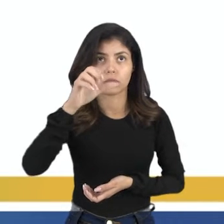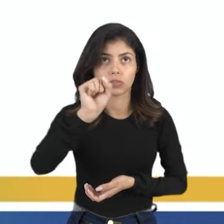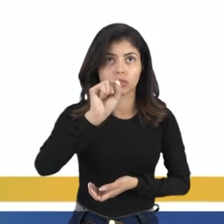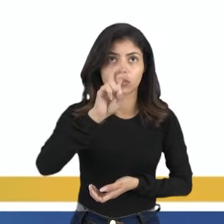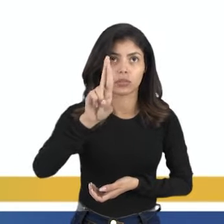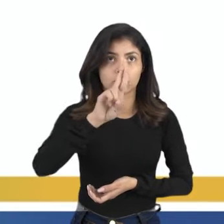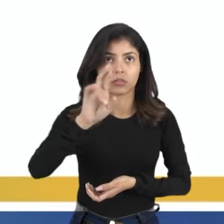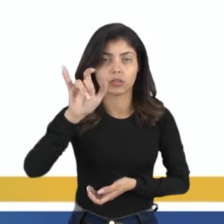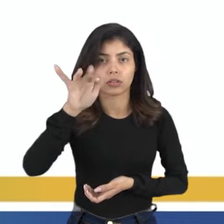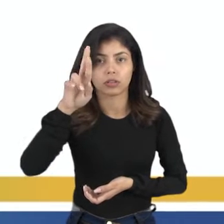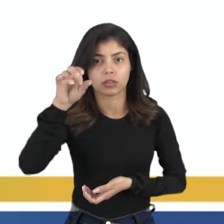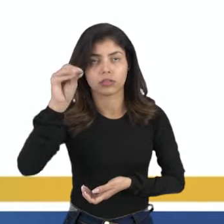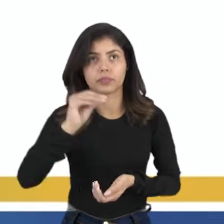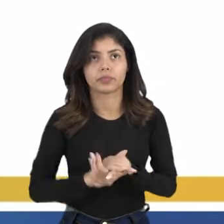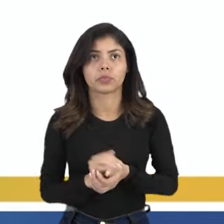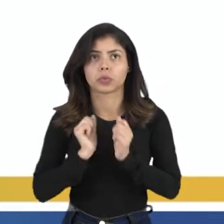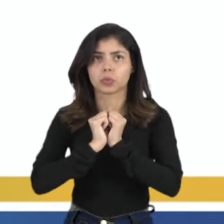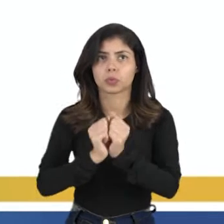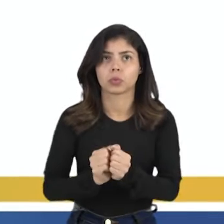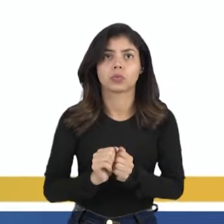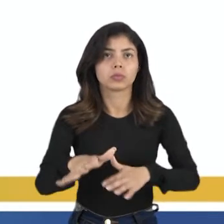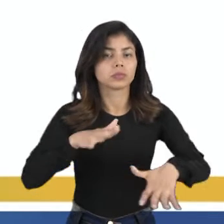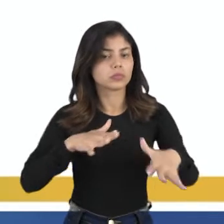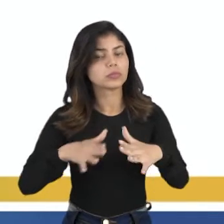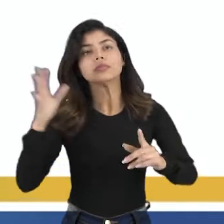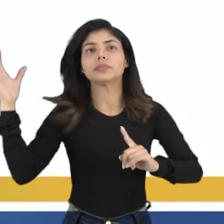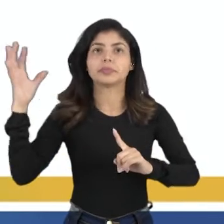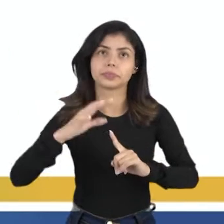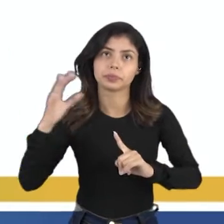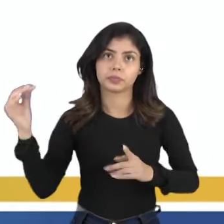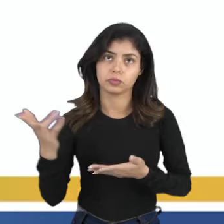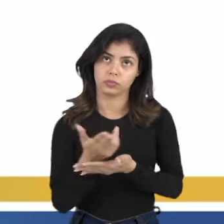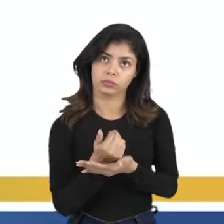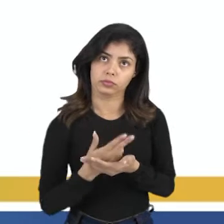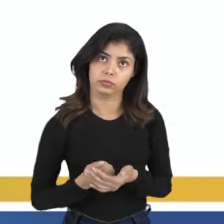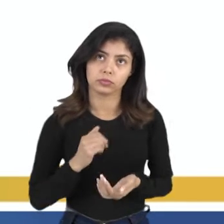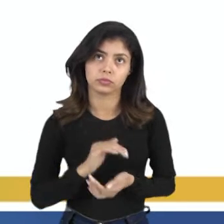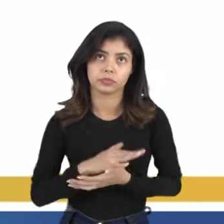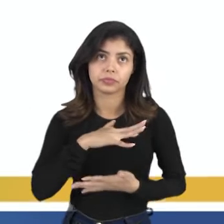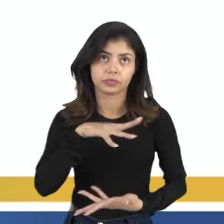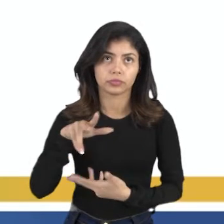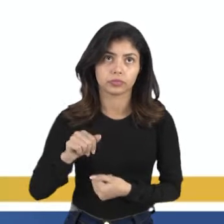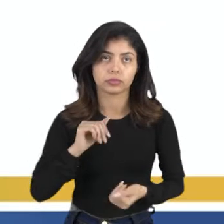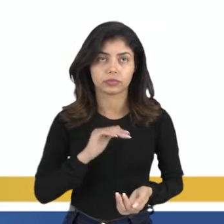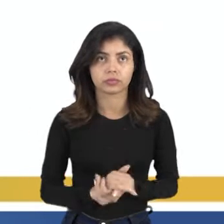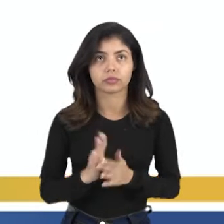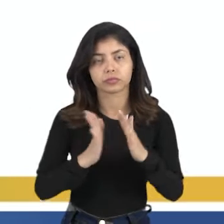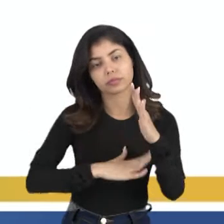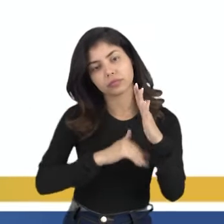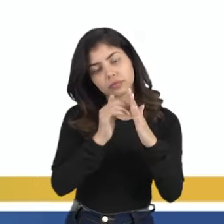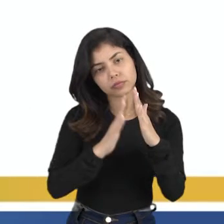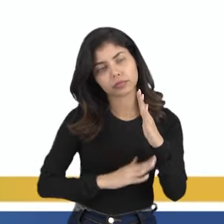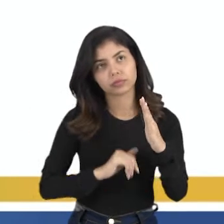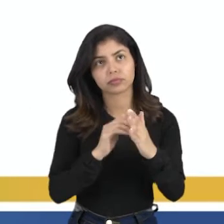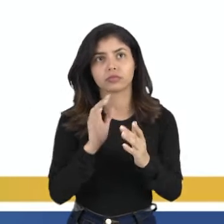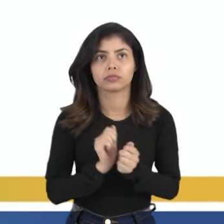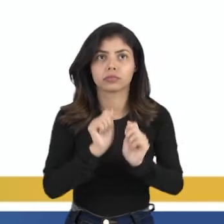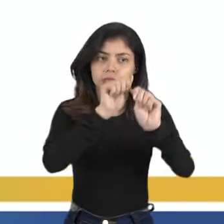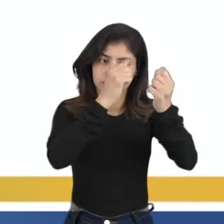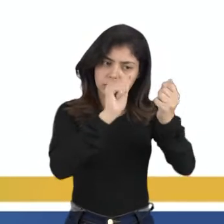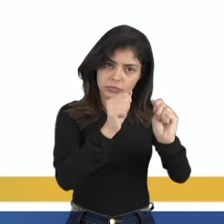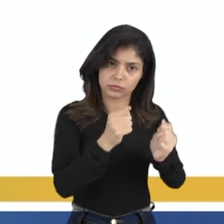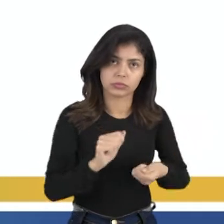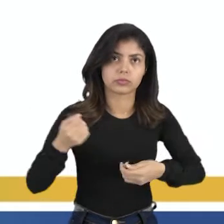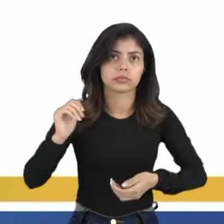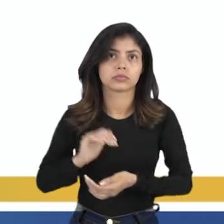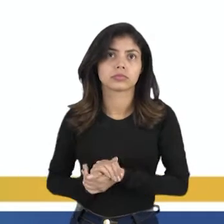surrealismo. Juntos, esses movimentos influenciaram a arte moderna mundial, desde a